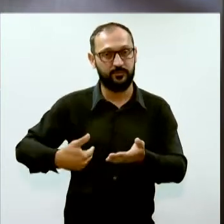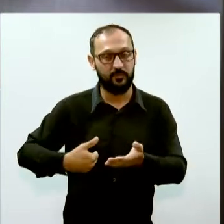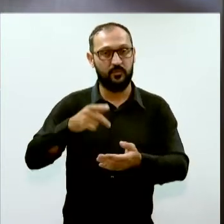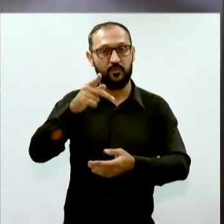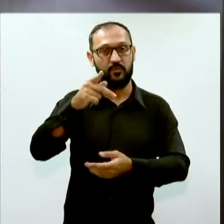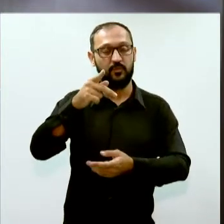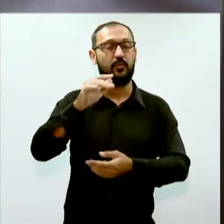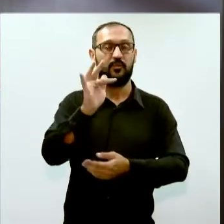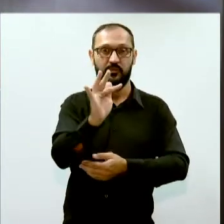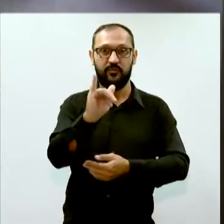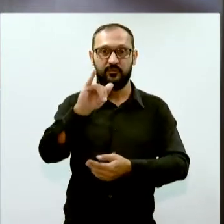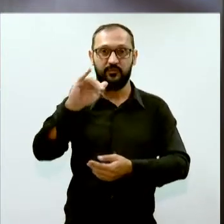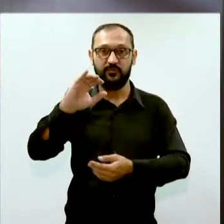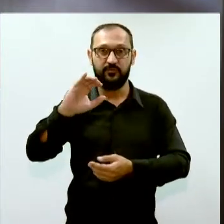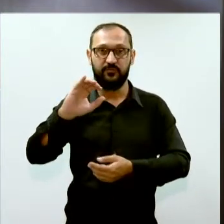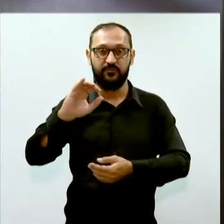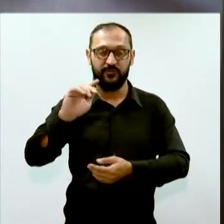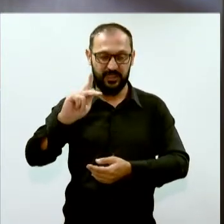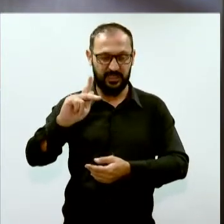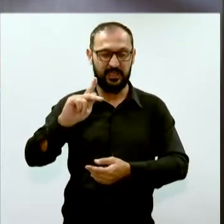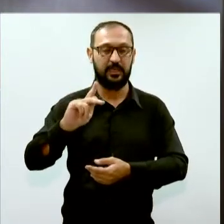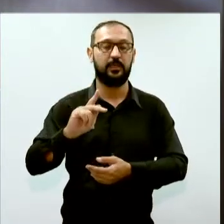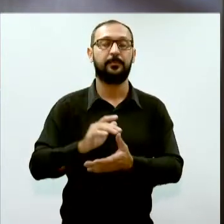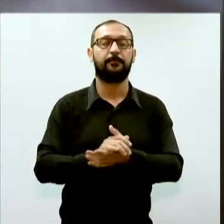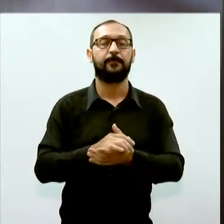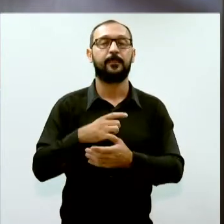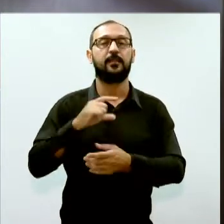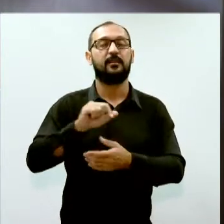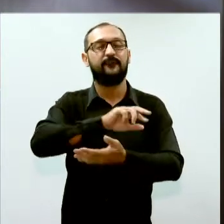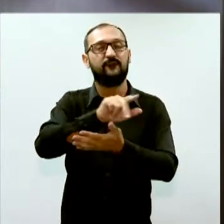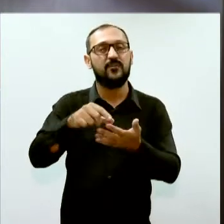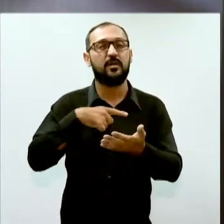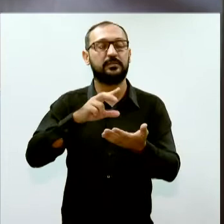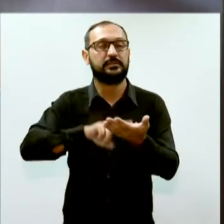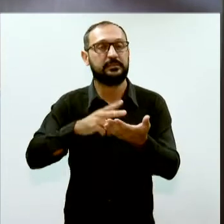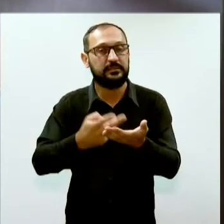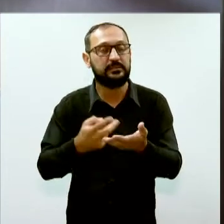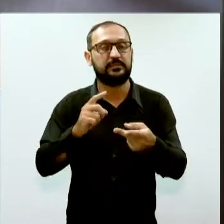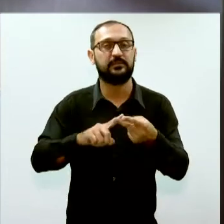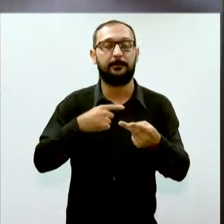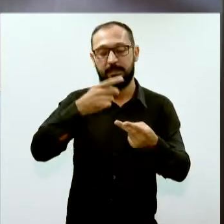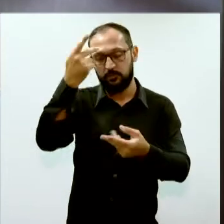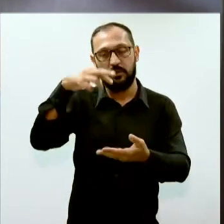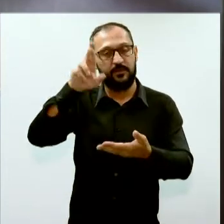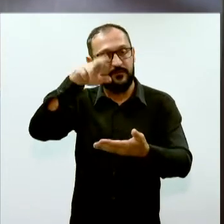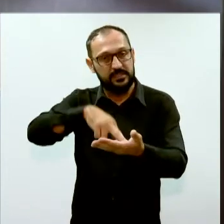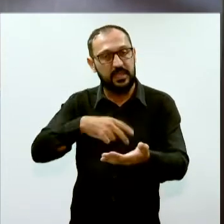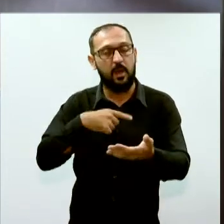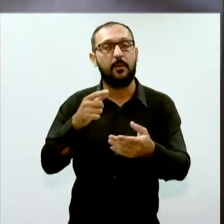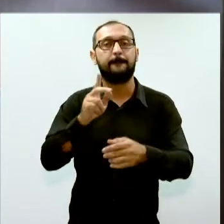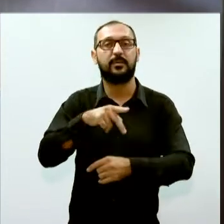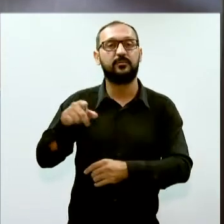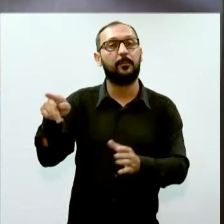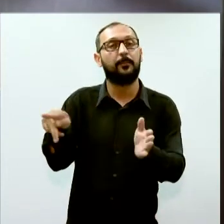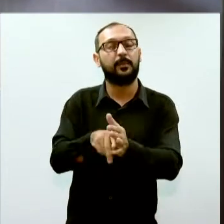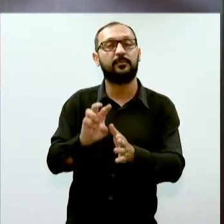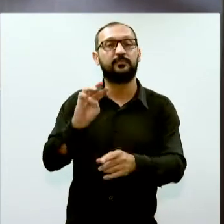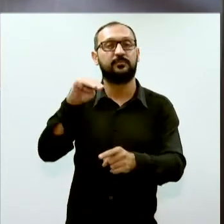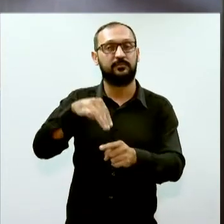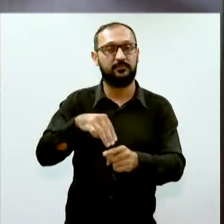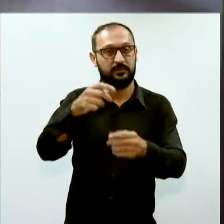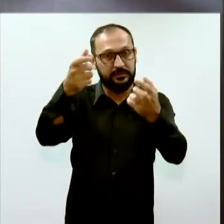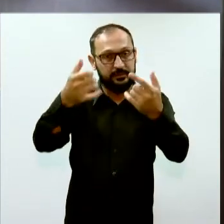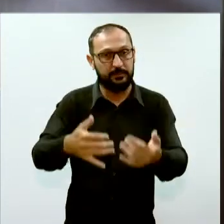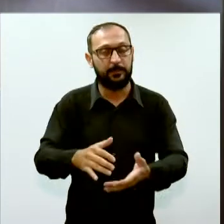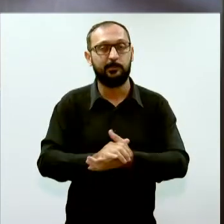FIC. O trabalho envolveu 17 pessoas, entre autores, tradutores, revisores e professores de Miranda, como você já